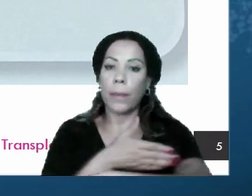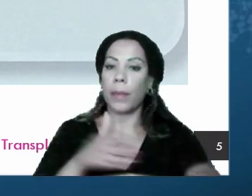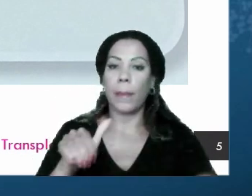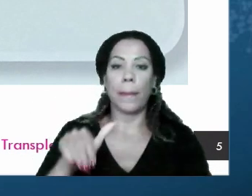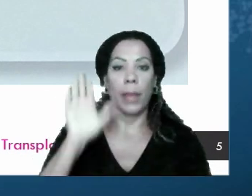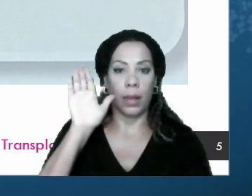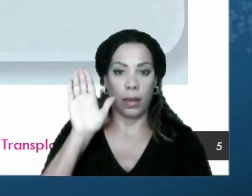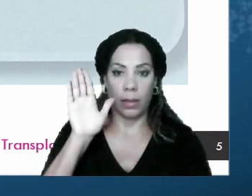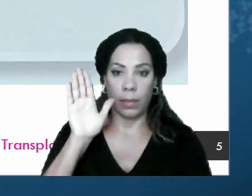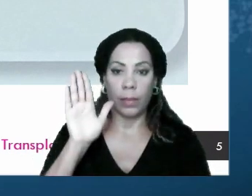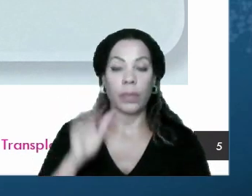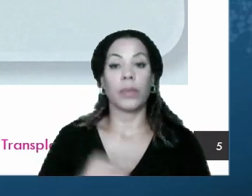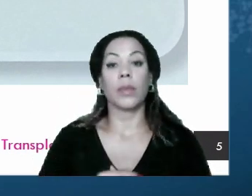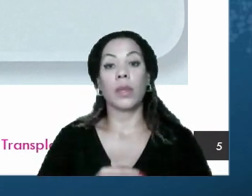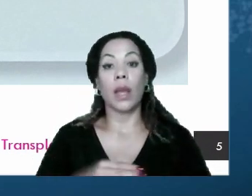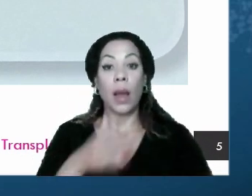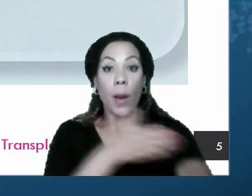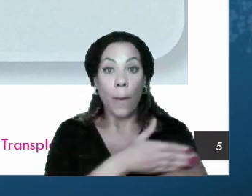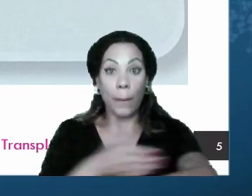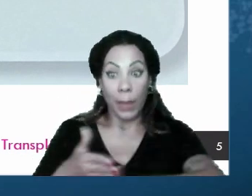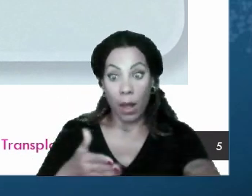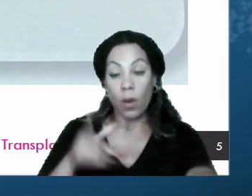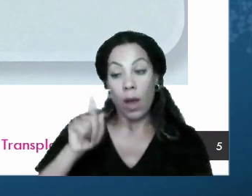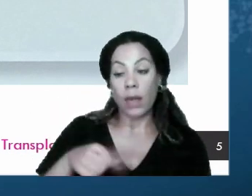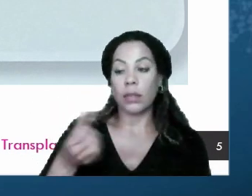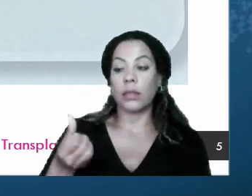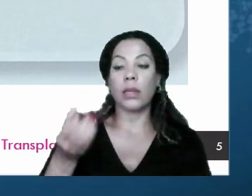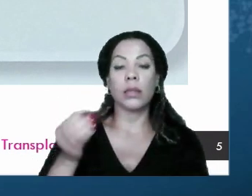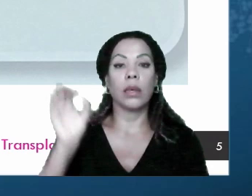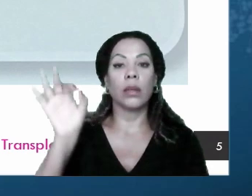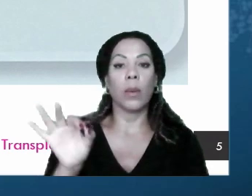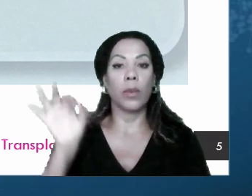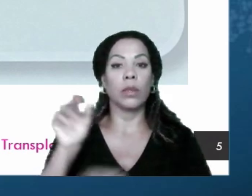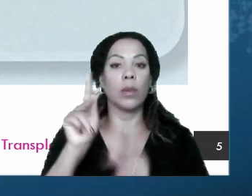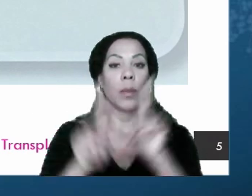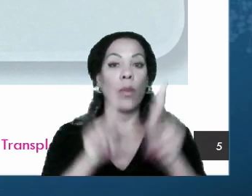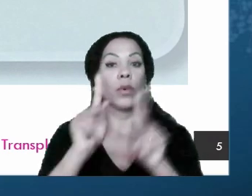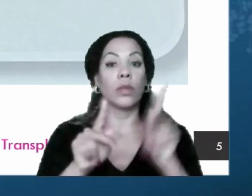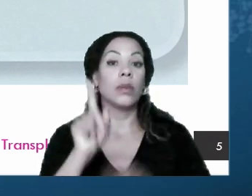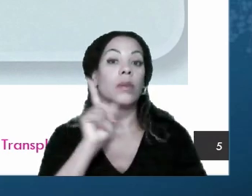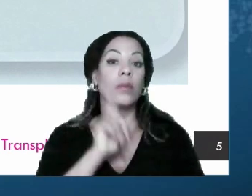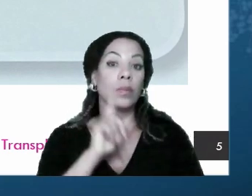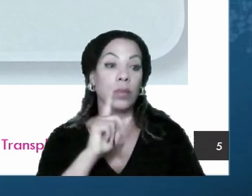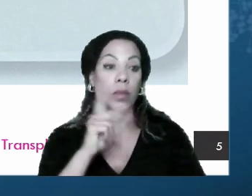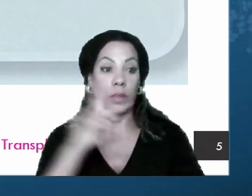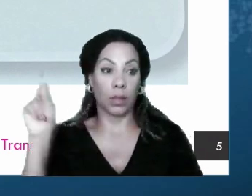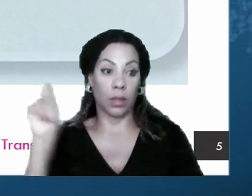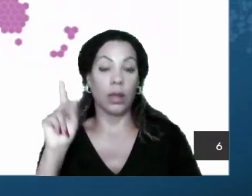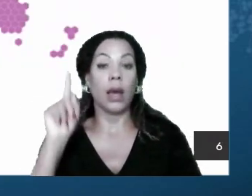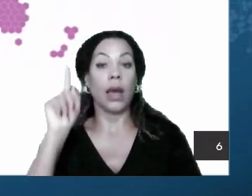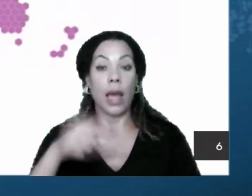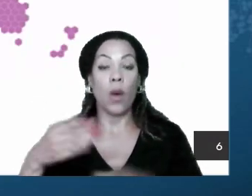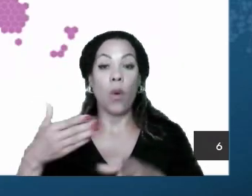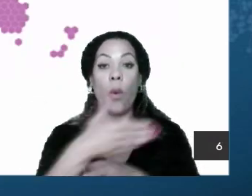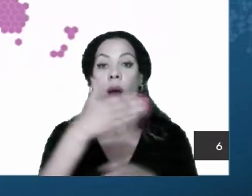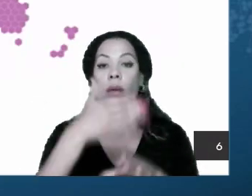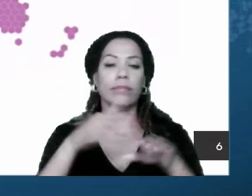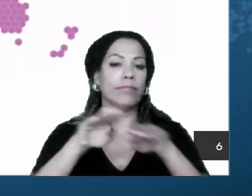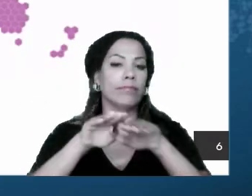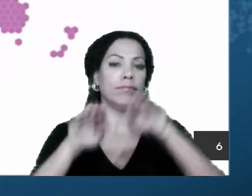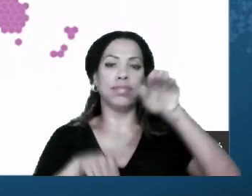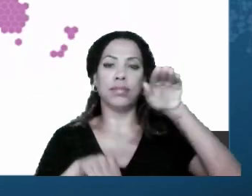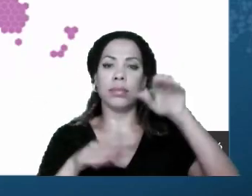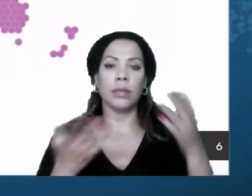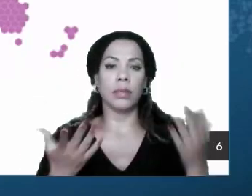e os brancos são 60% da população americana, ou seja, é um acesso desproporcional